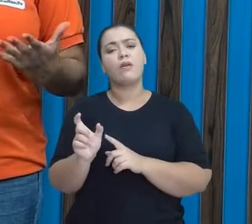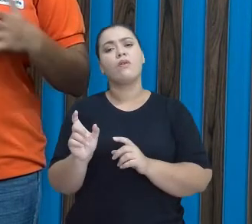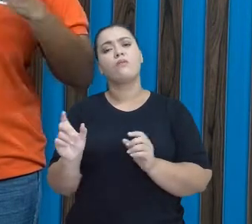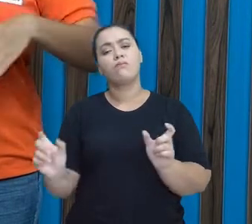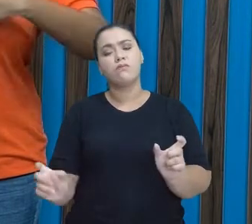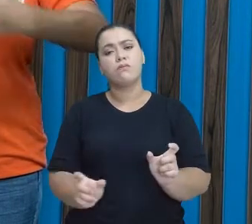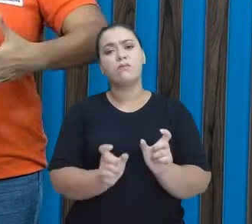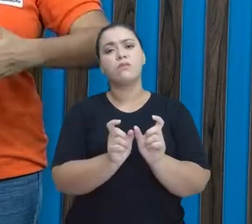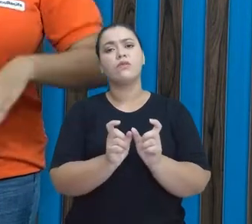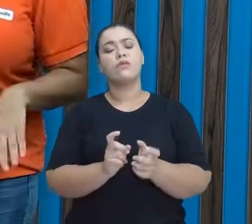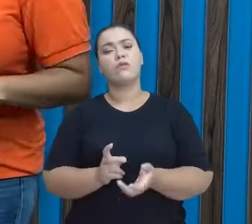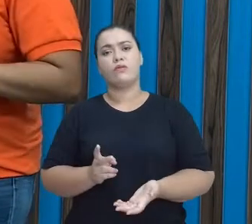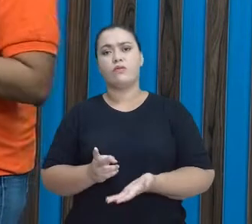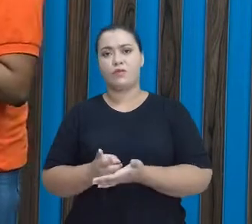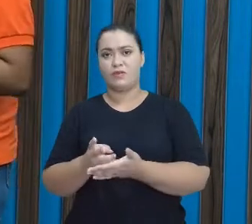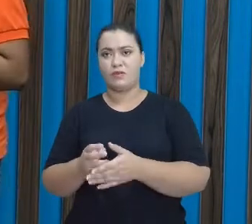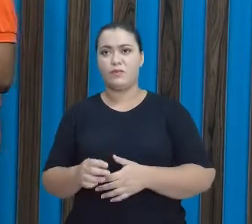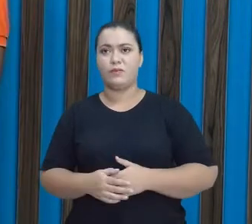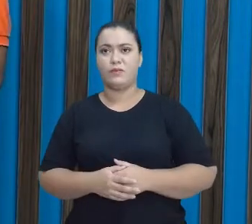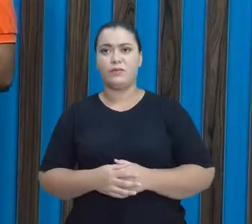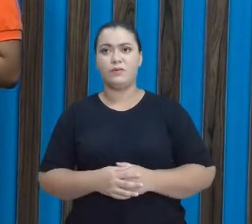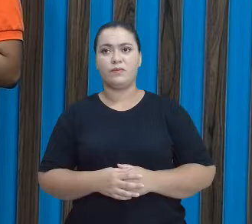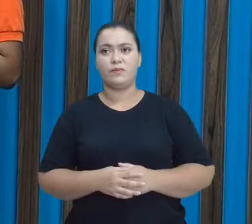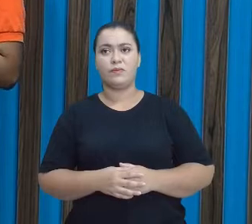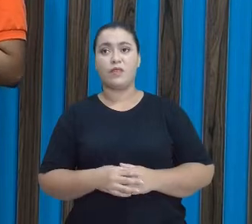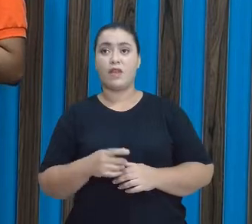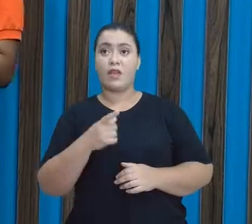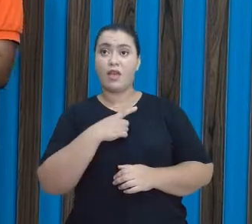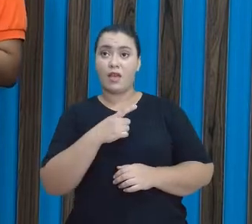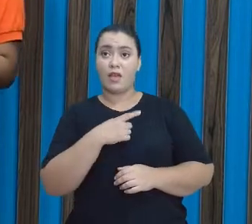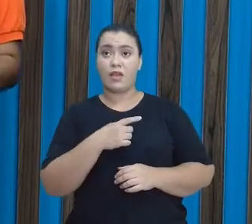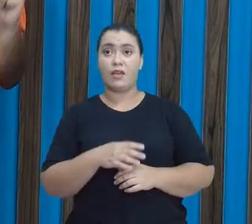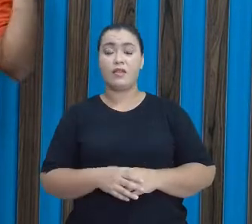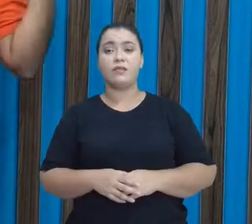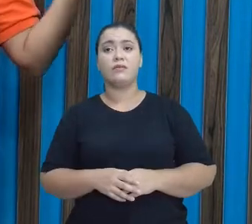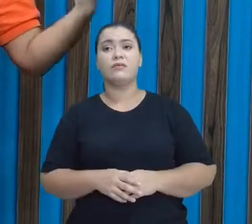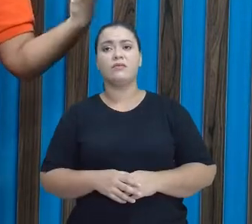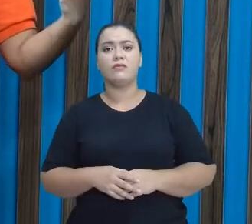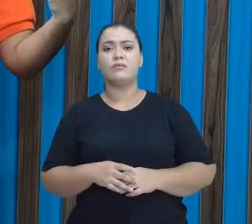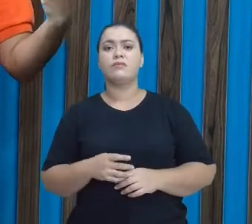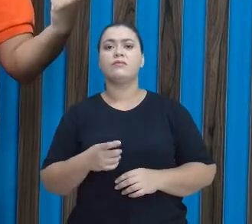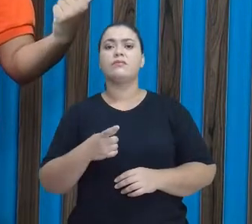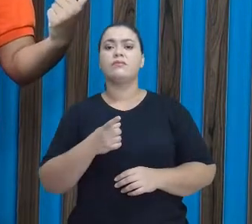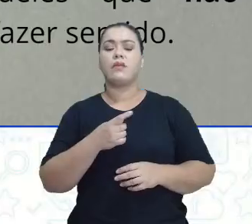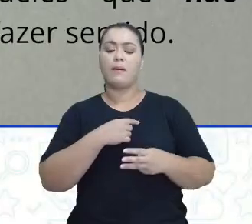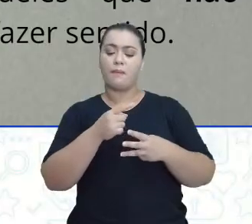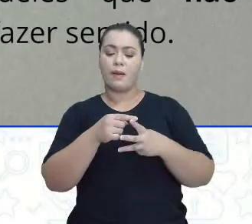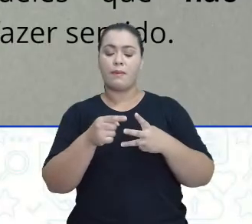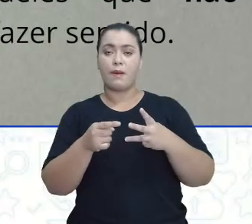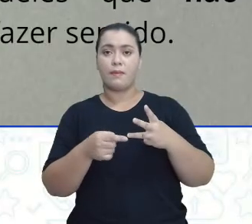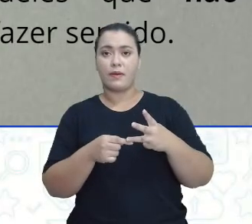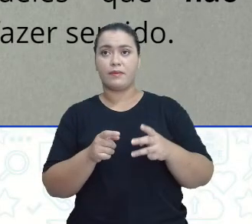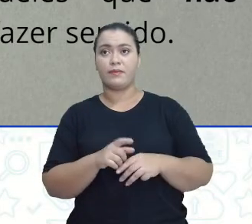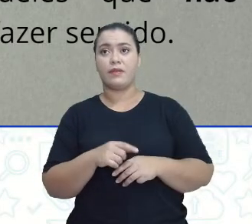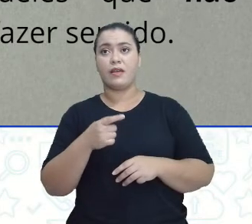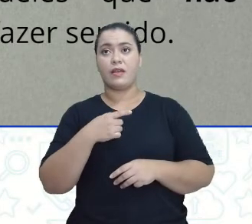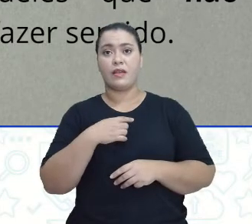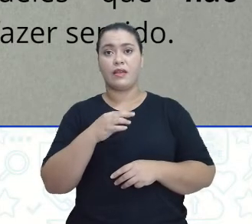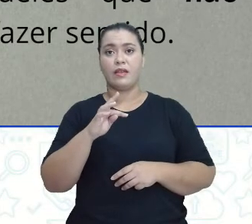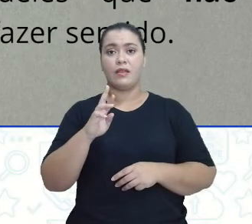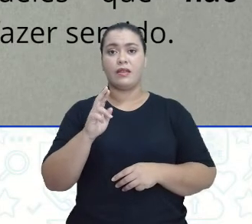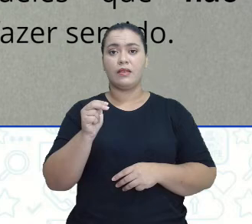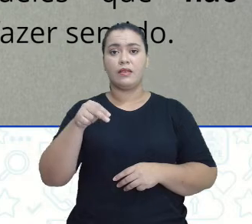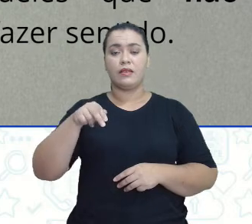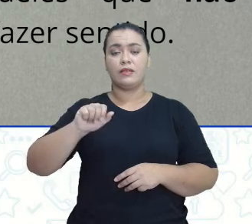continue, né? Que o continue. E aí a gente tem os verbos transitivos que se dividem em categorias, tá certo? Então, são aqueles que precisam